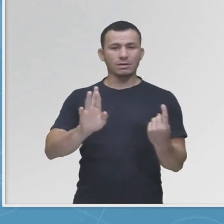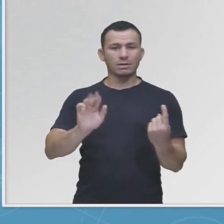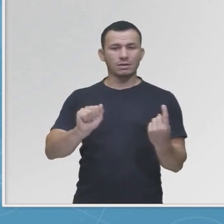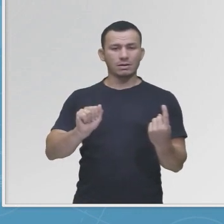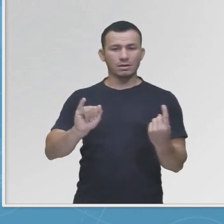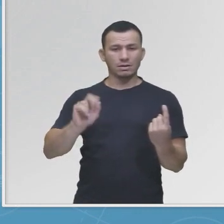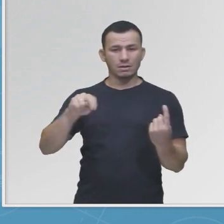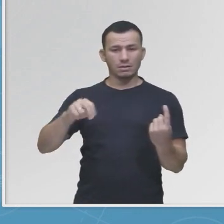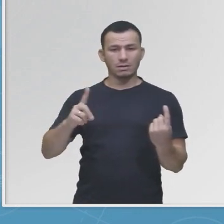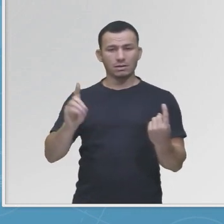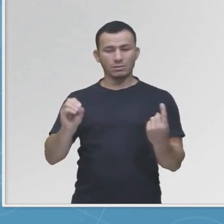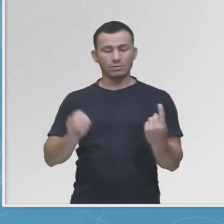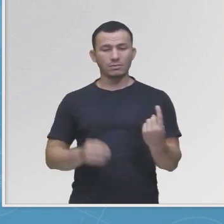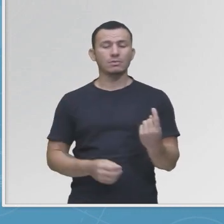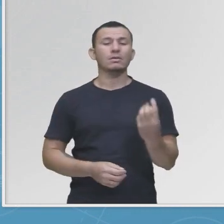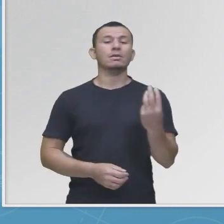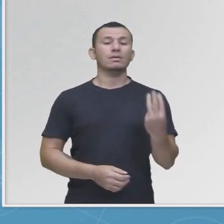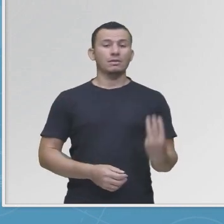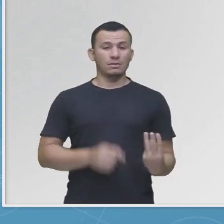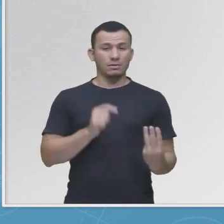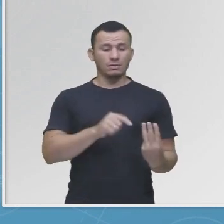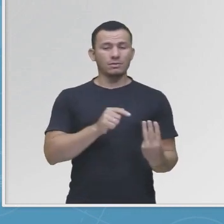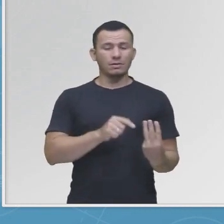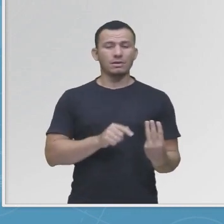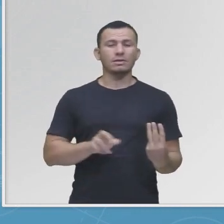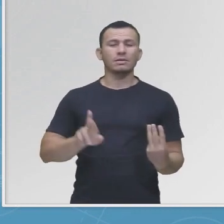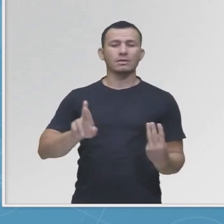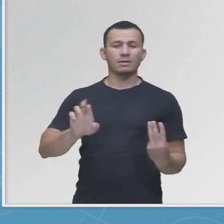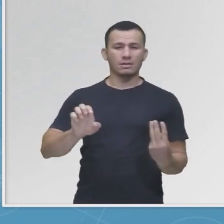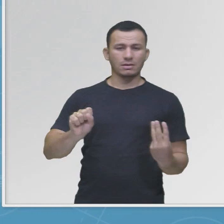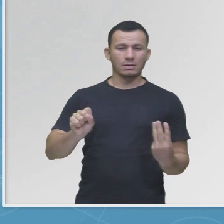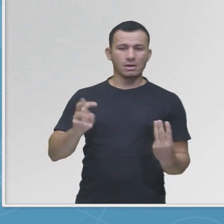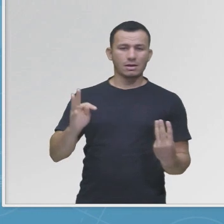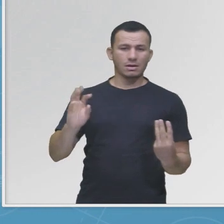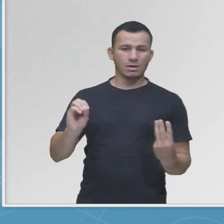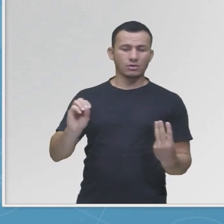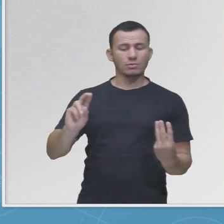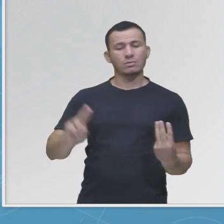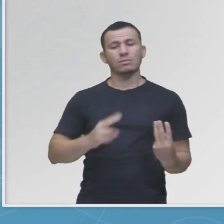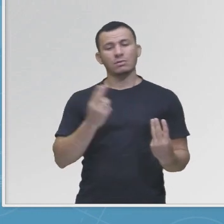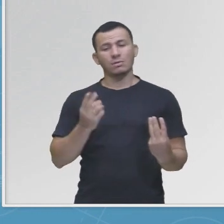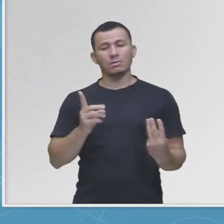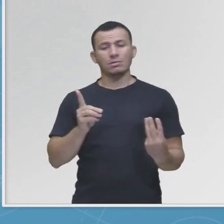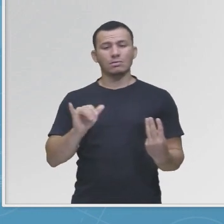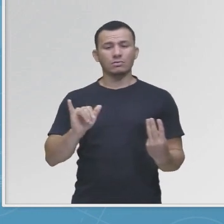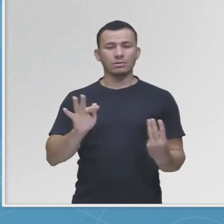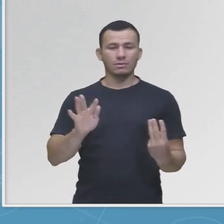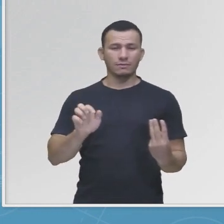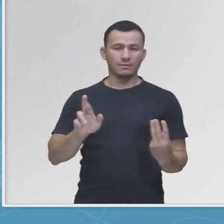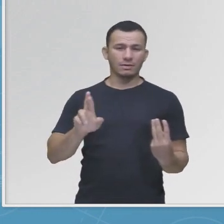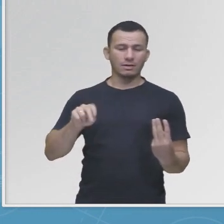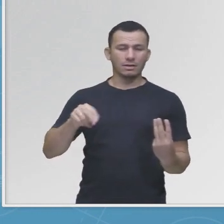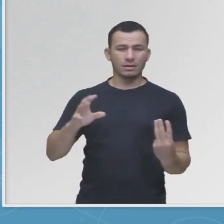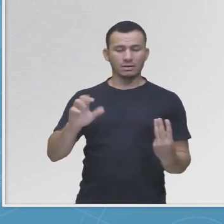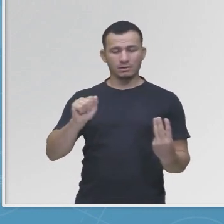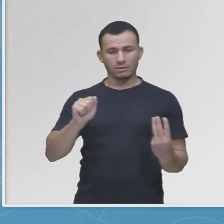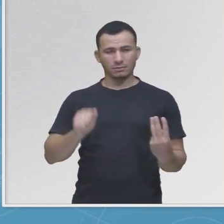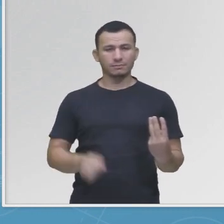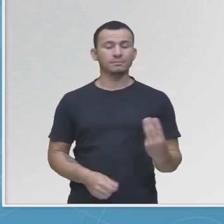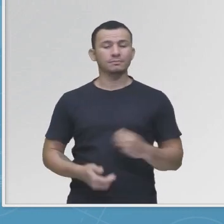e o 3, que é o resultado da nossa operação. Ou seja,